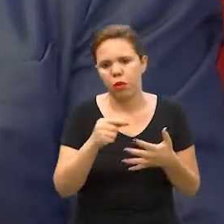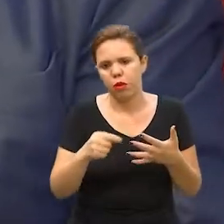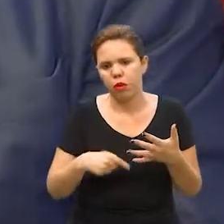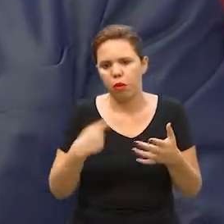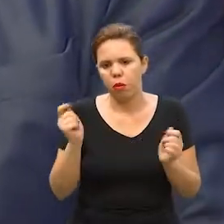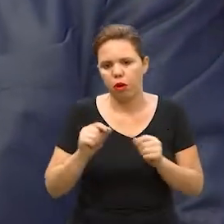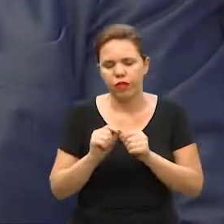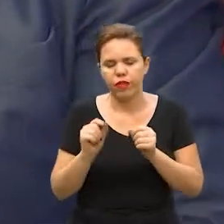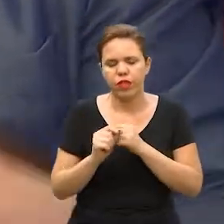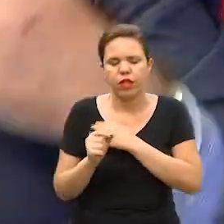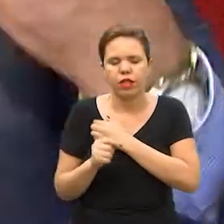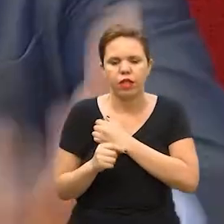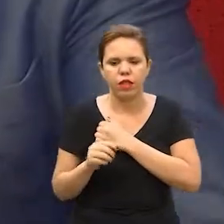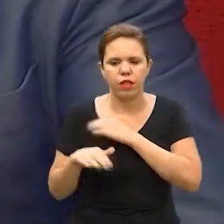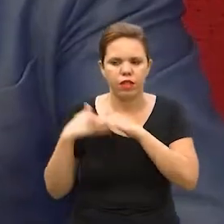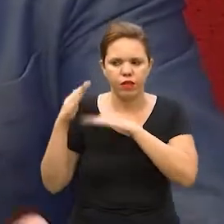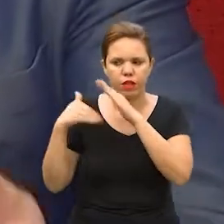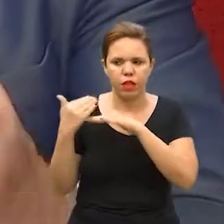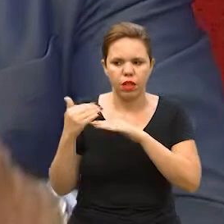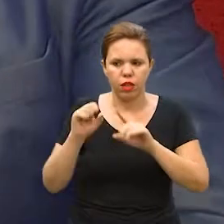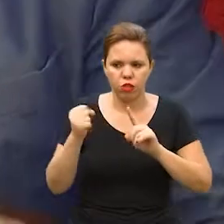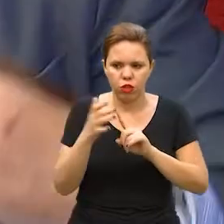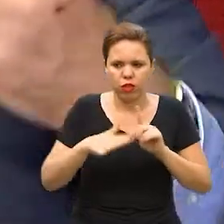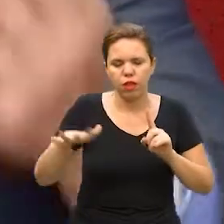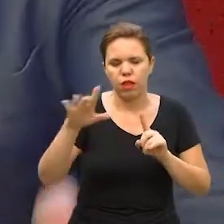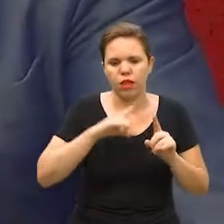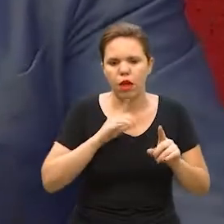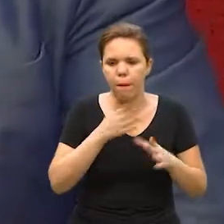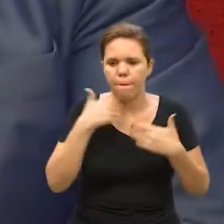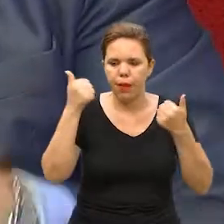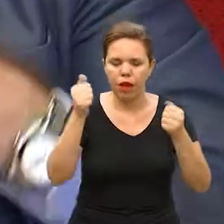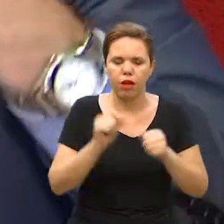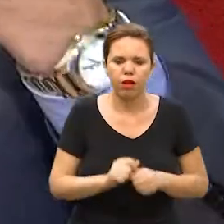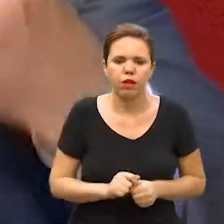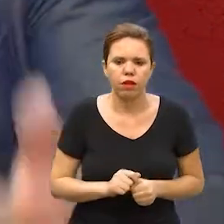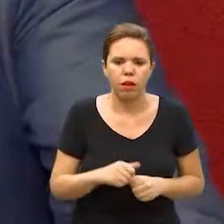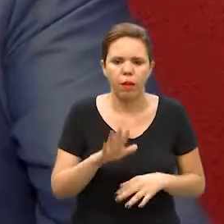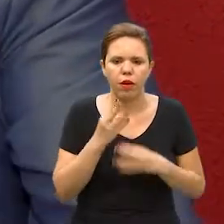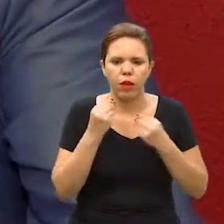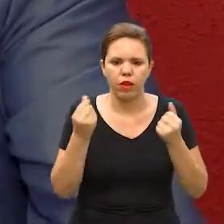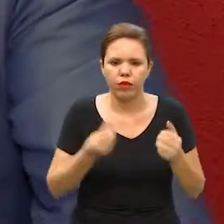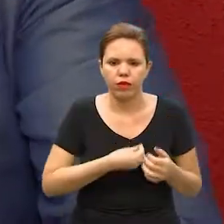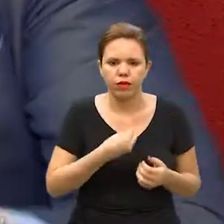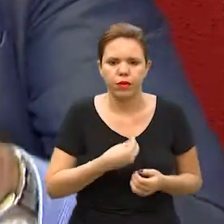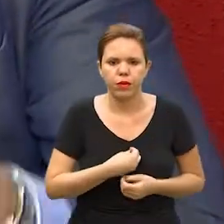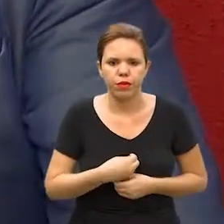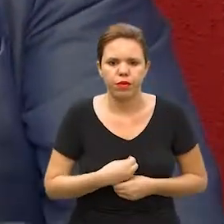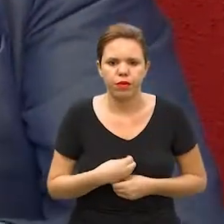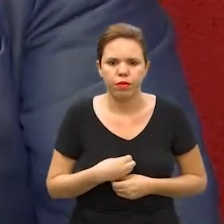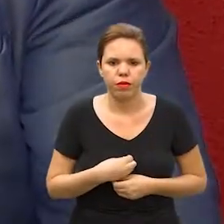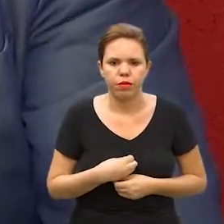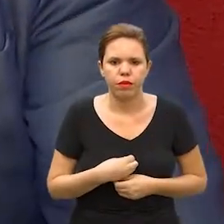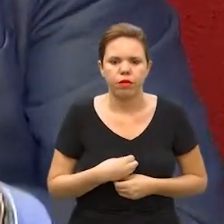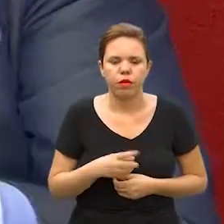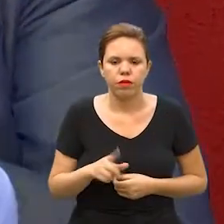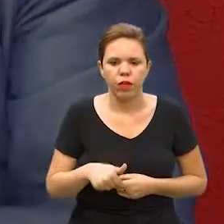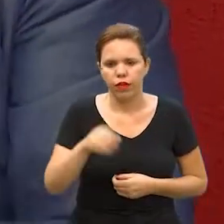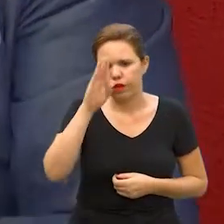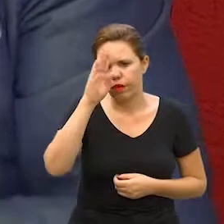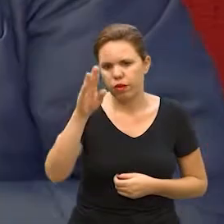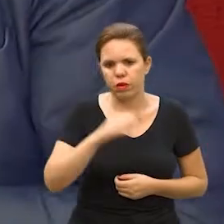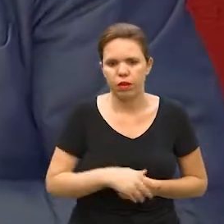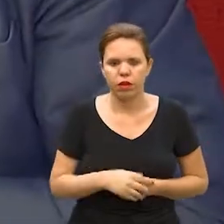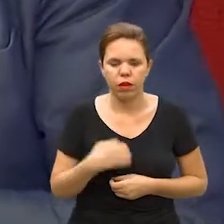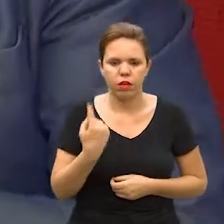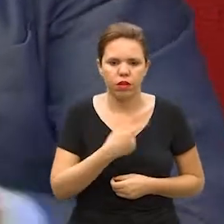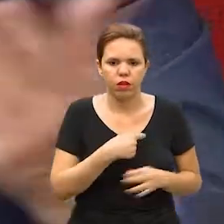fazer para desenvolver a sociedade, para ter uma sociedade melhor, com mais qualidade de vida, é uma parte que é fundamental